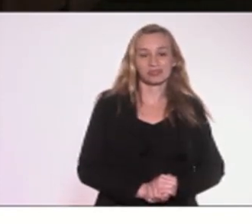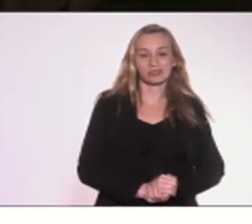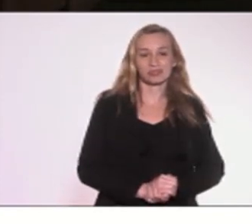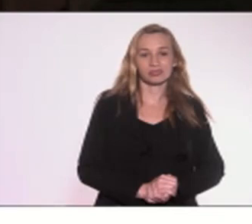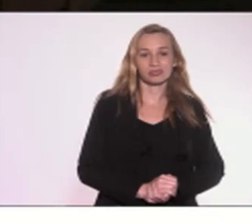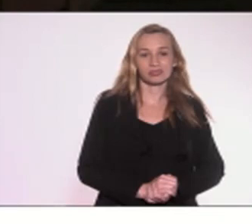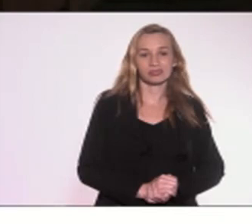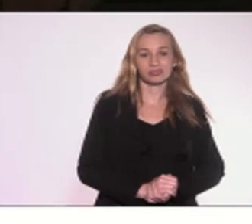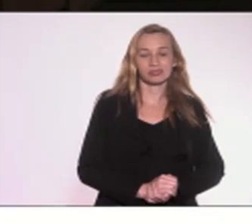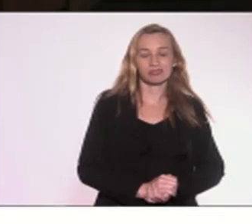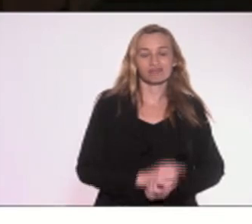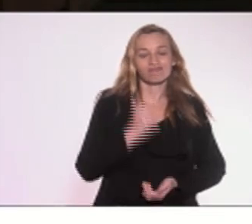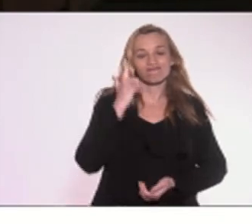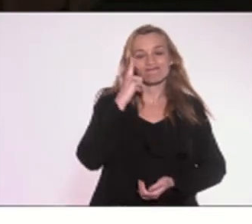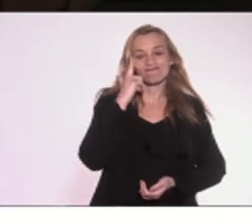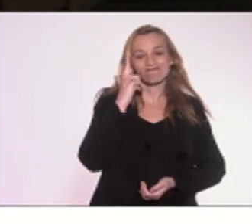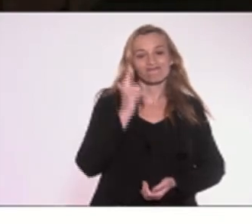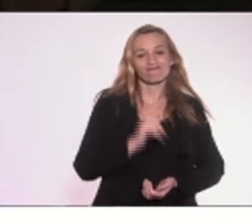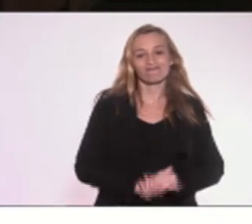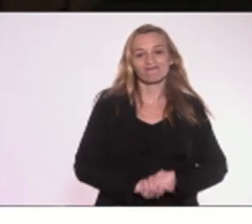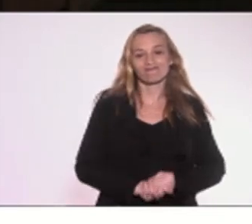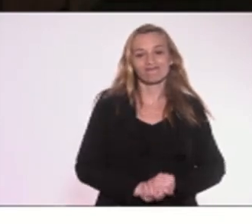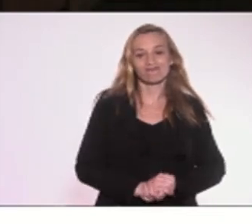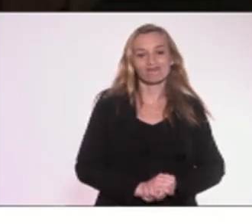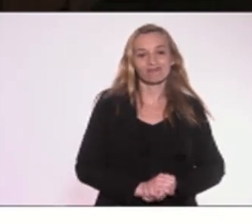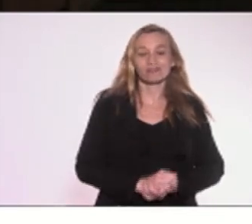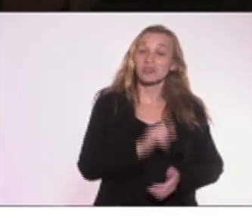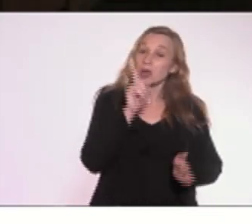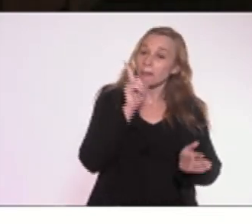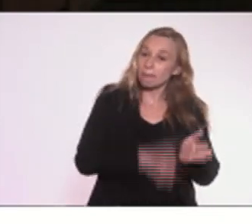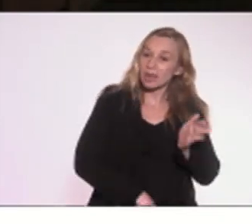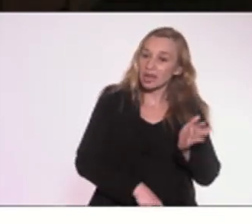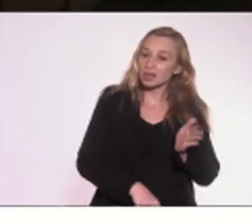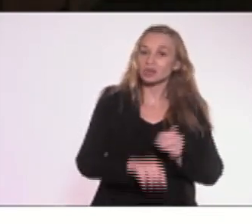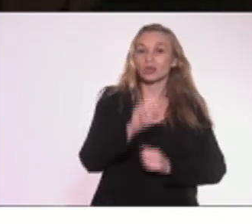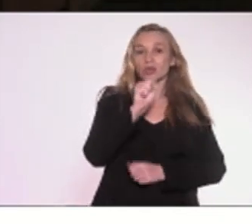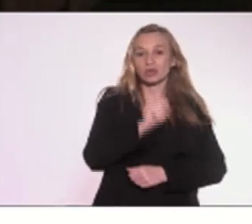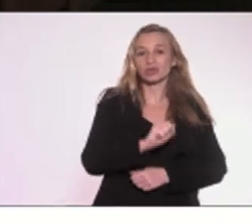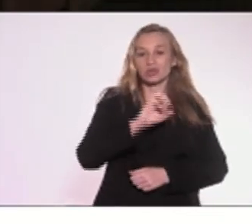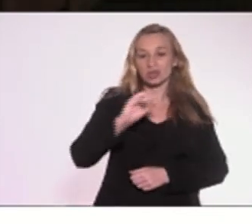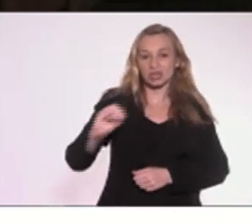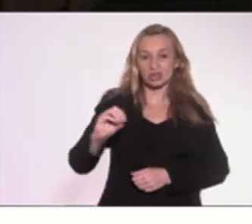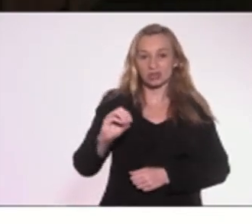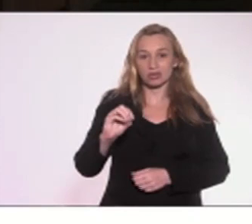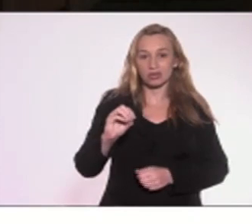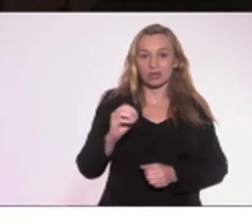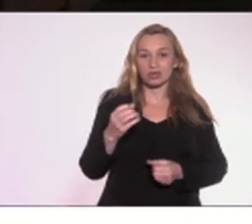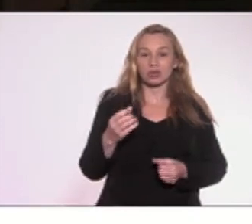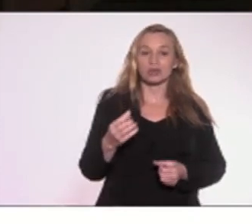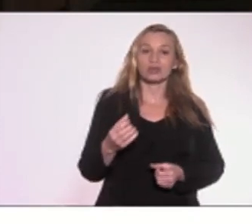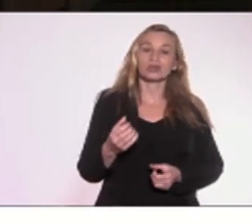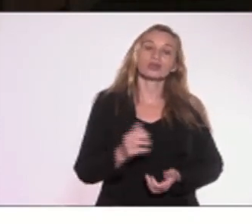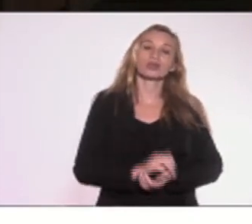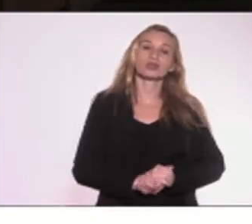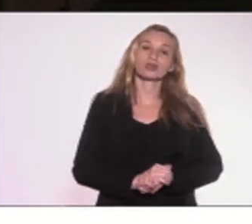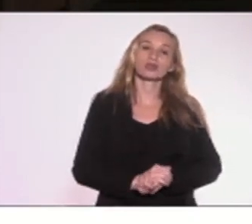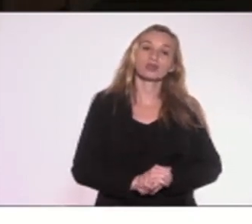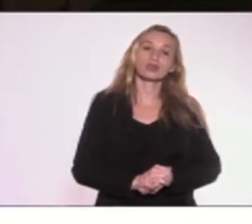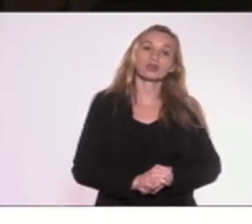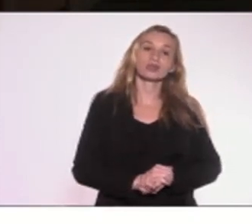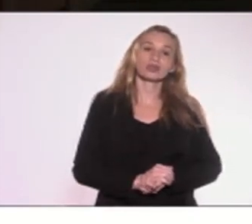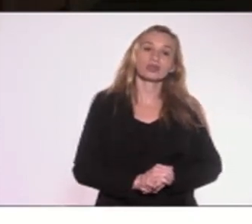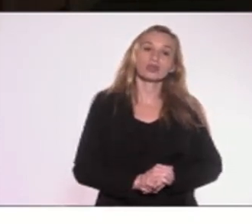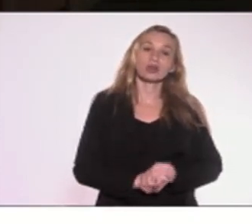Eu raciocino assim, são menos 800 casos parecidos com a da menina